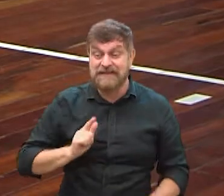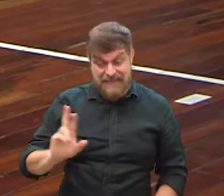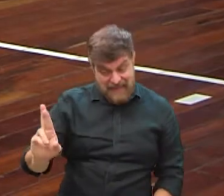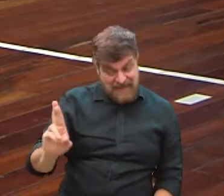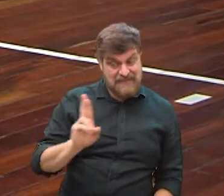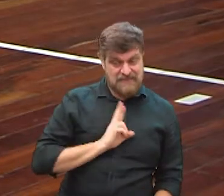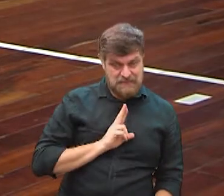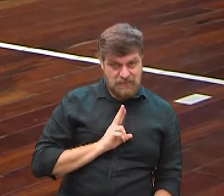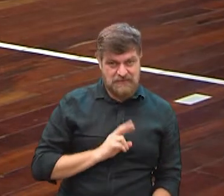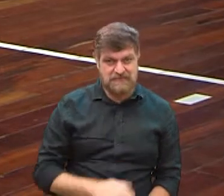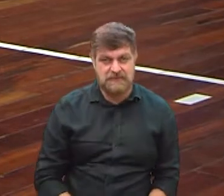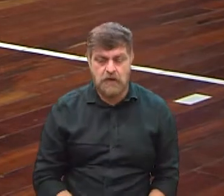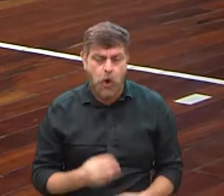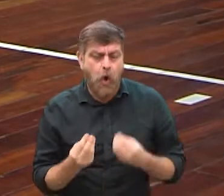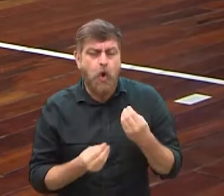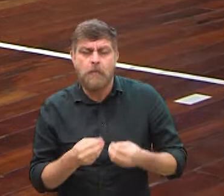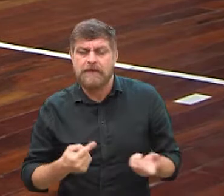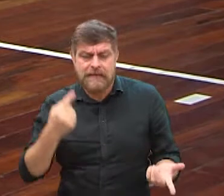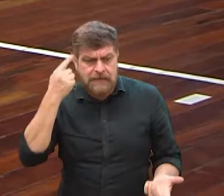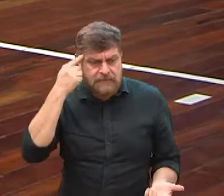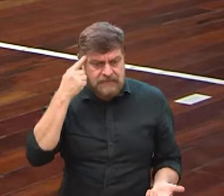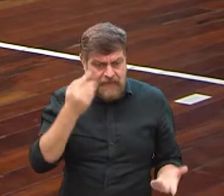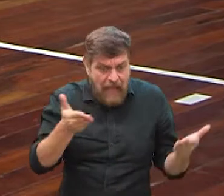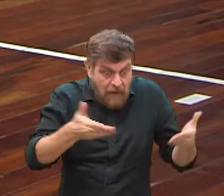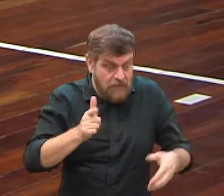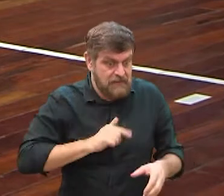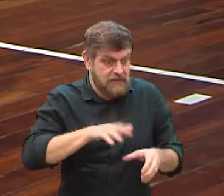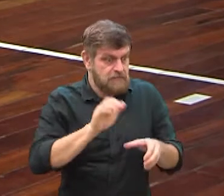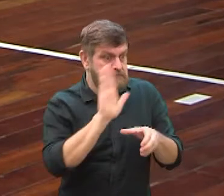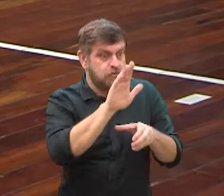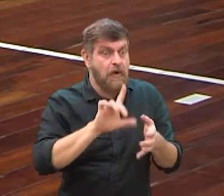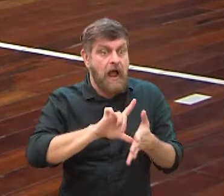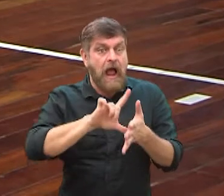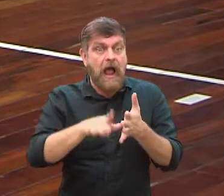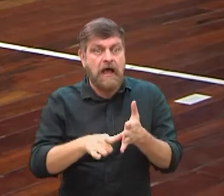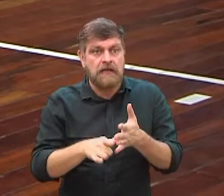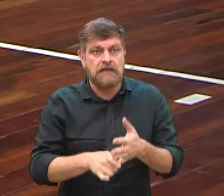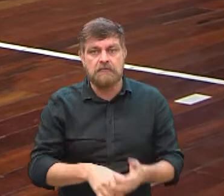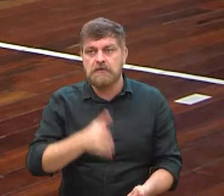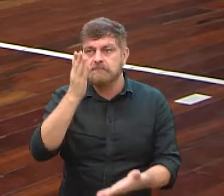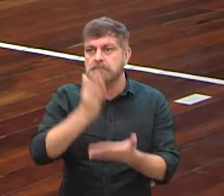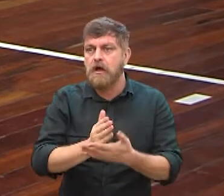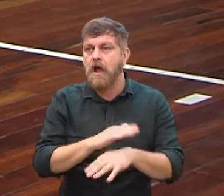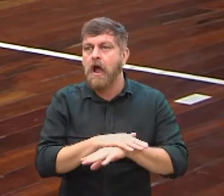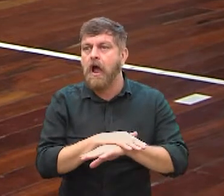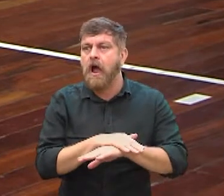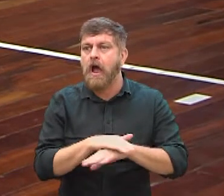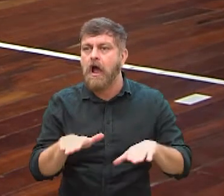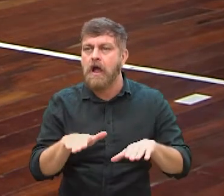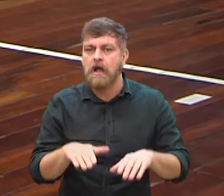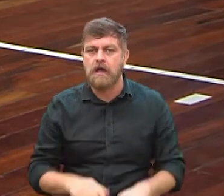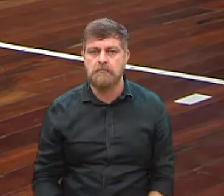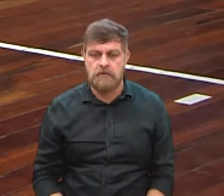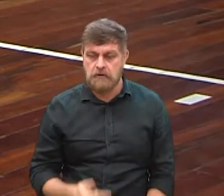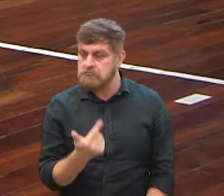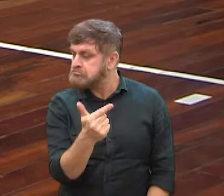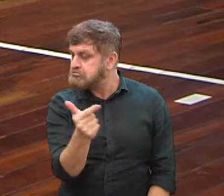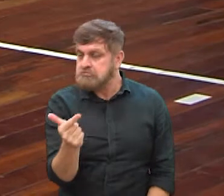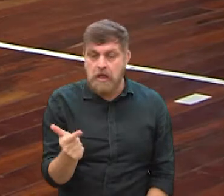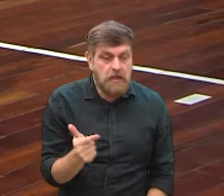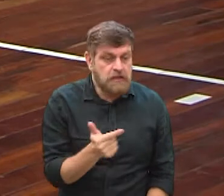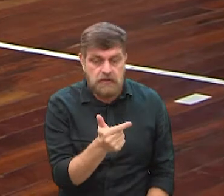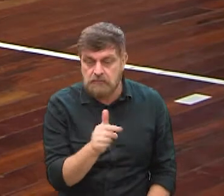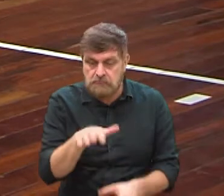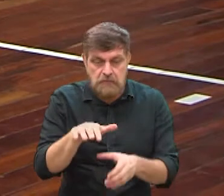tem essa resposta da Giane, como é que ela lida com a instabilidade. Estava jogando por Presidente Venceslau, de repente acabou o investimento, não tem